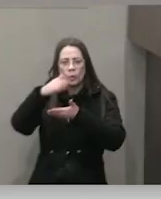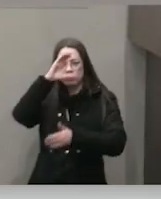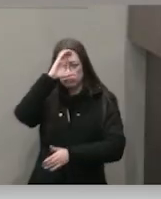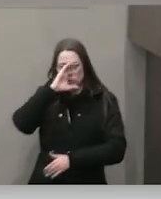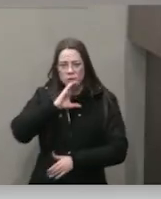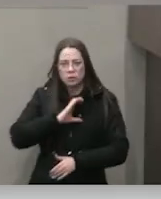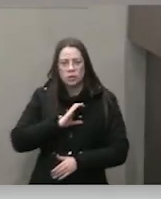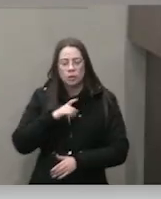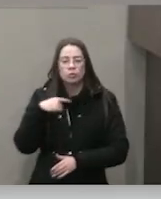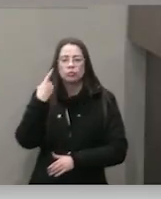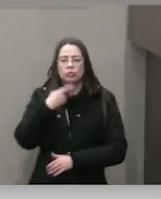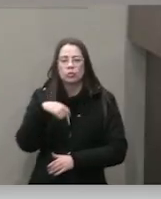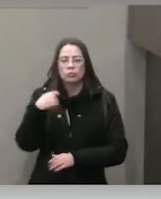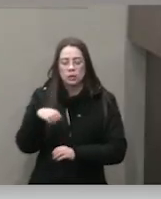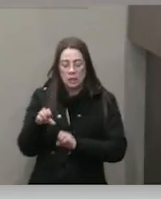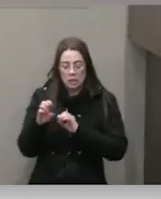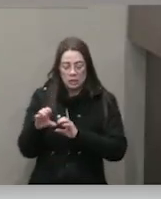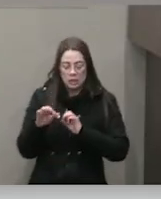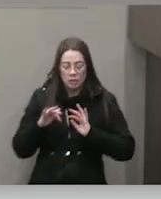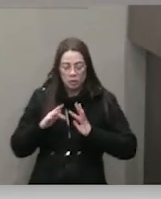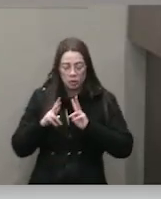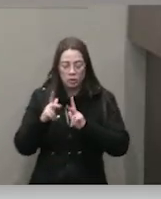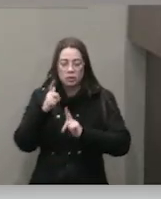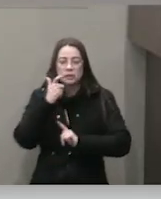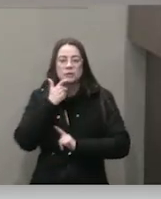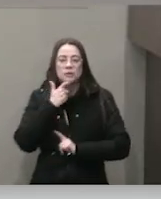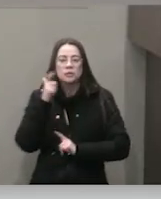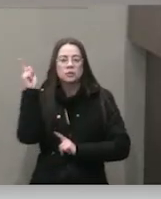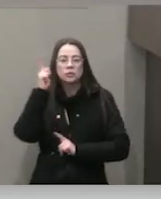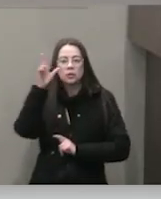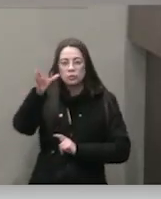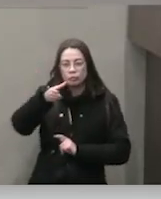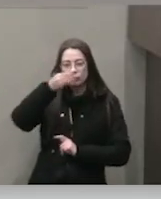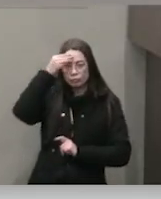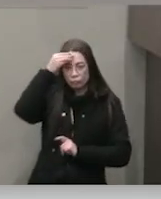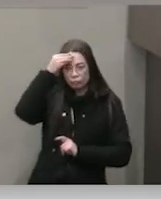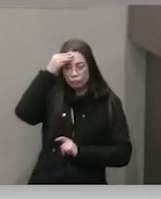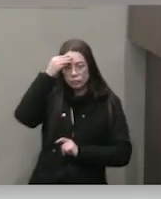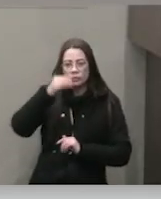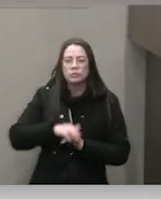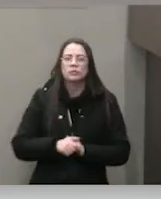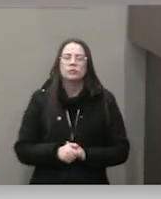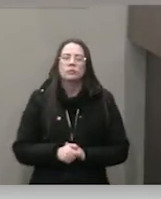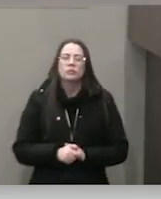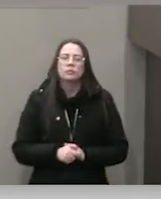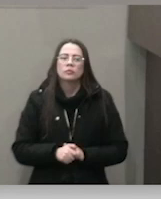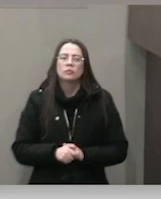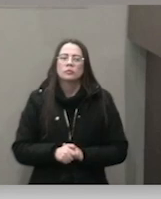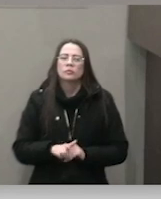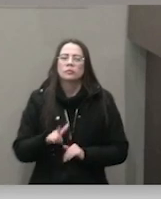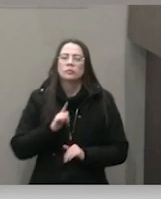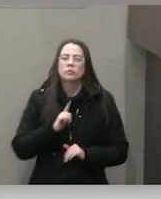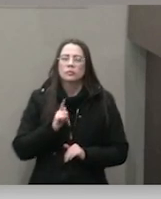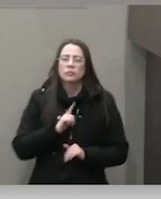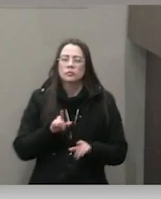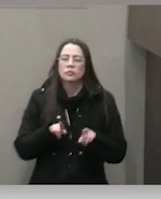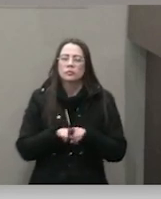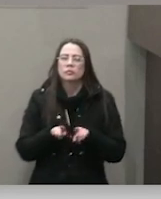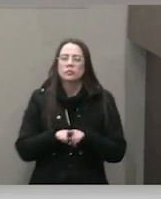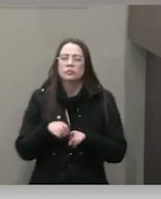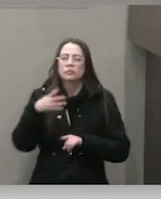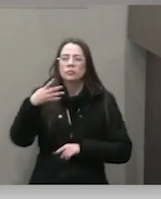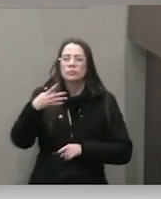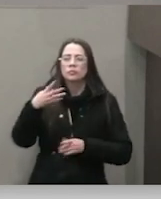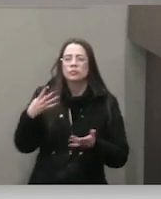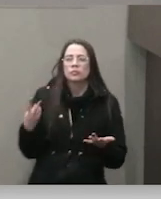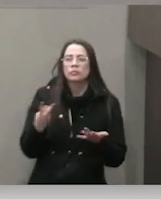para os nossos pequenos e para todo cidadão de bem. Tivemos dentro disso, vereador Rafael, mais um quarto fato que